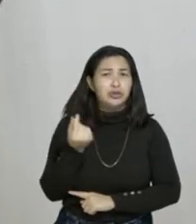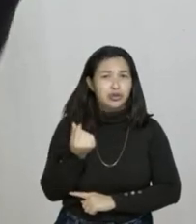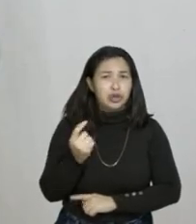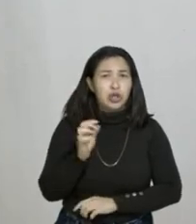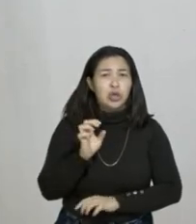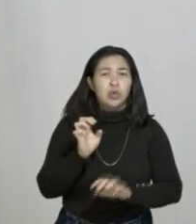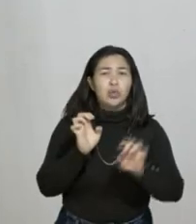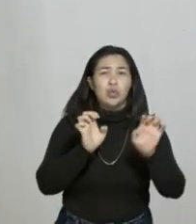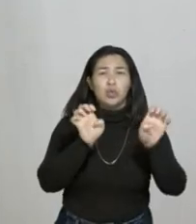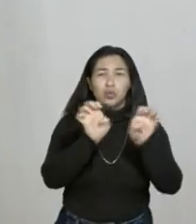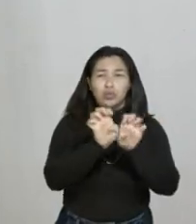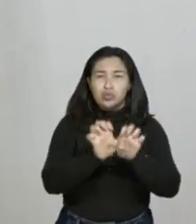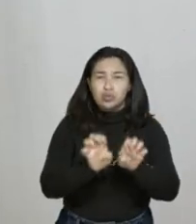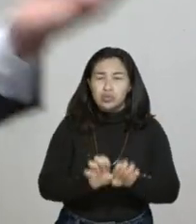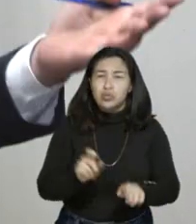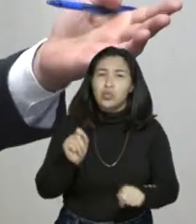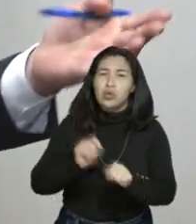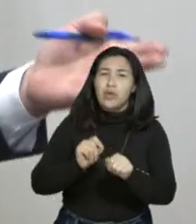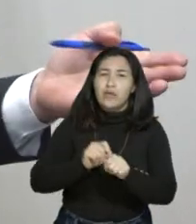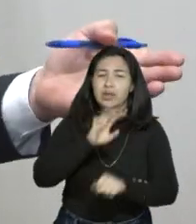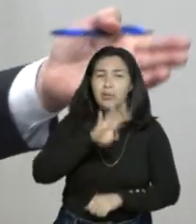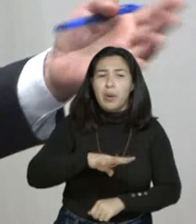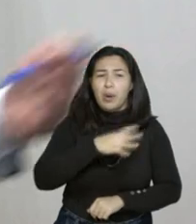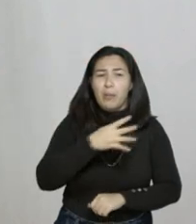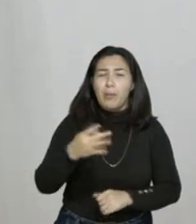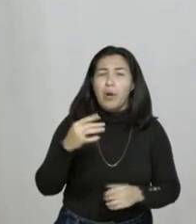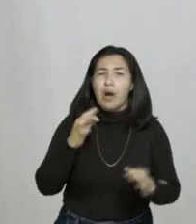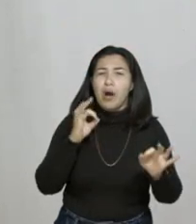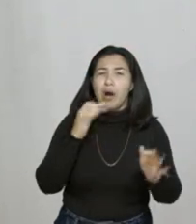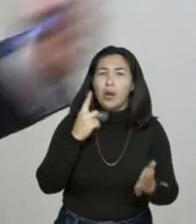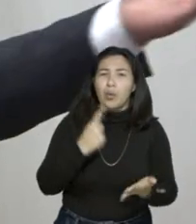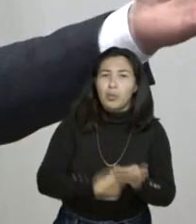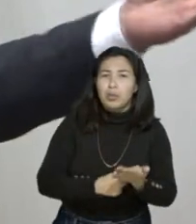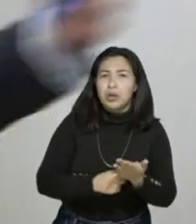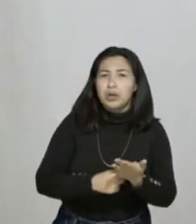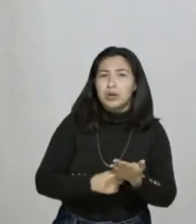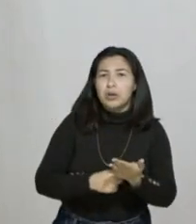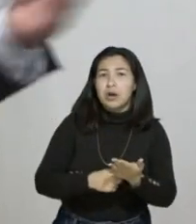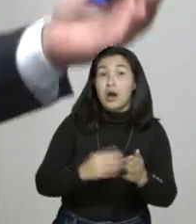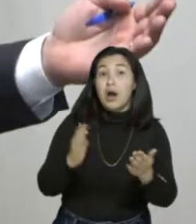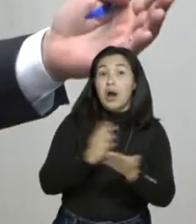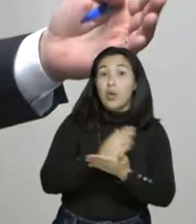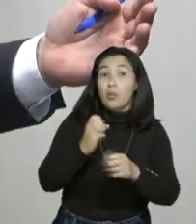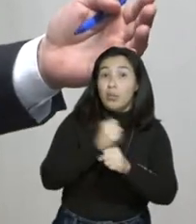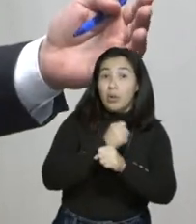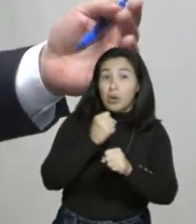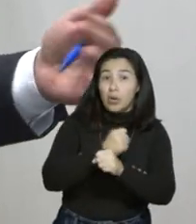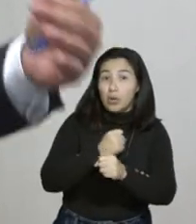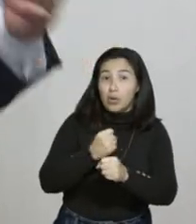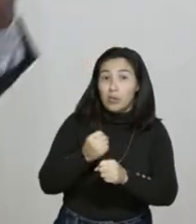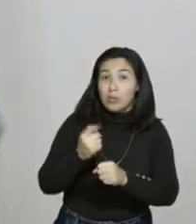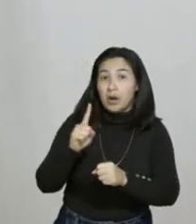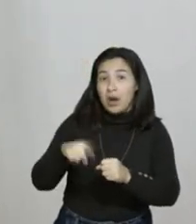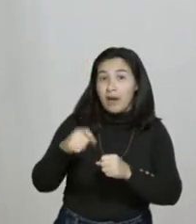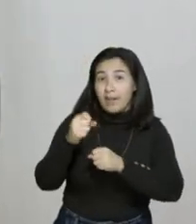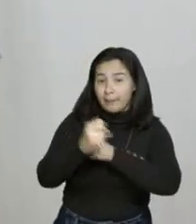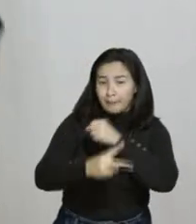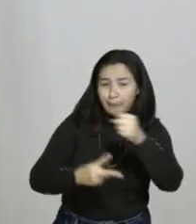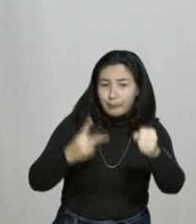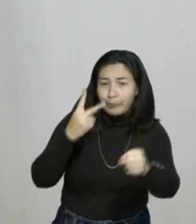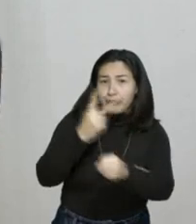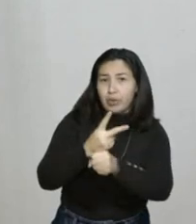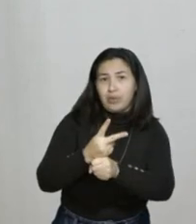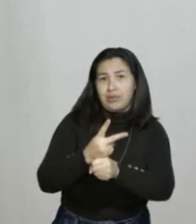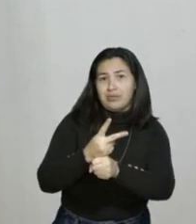vai fazer um cronograma as obras não acontecem 60 90 dias tem obras que levam dois anos dois anos e meio o governo vai fazer um